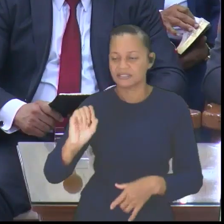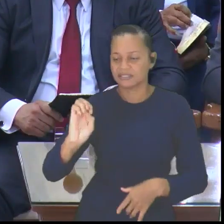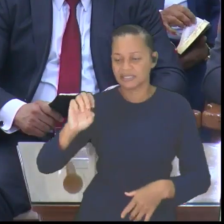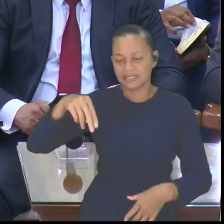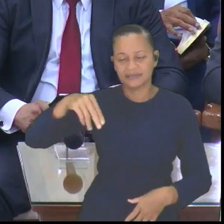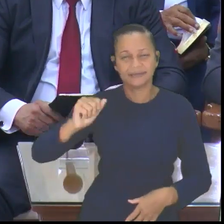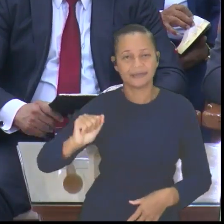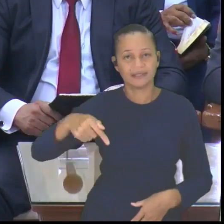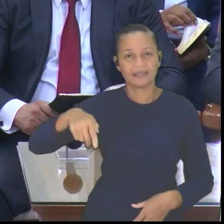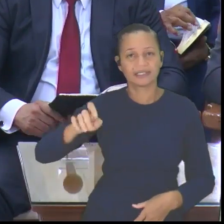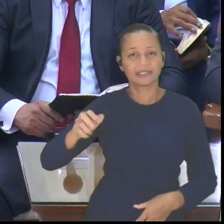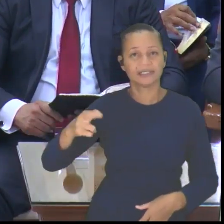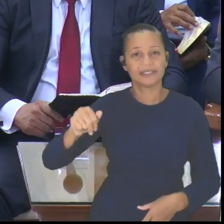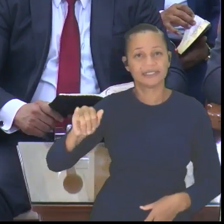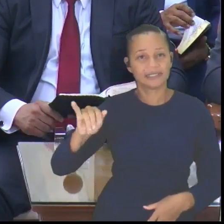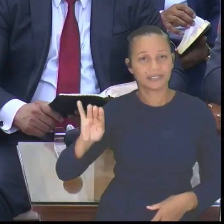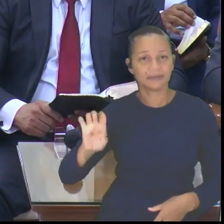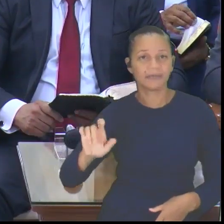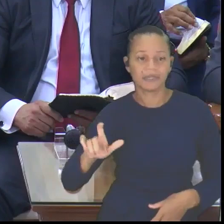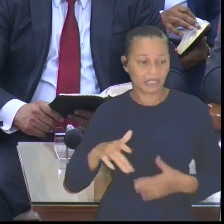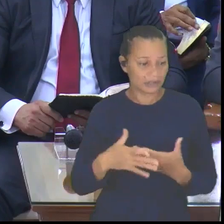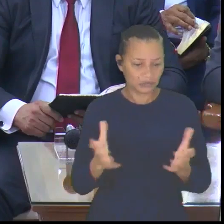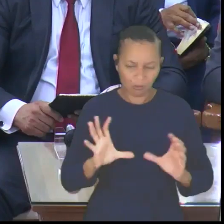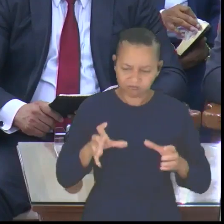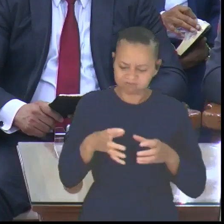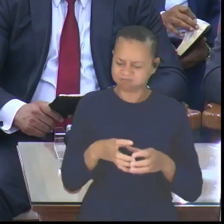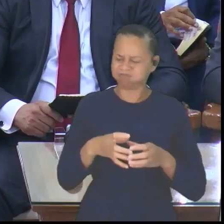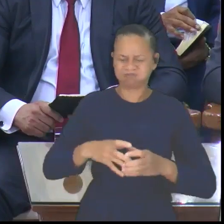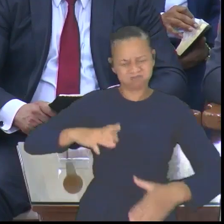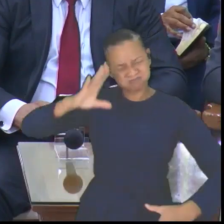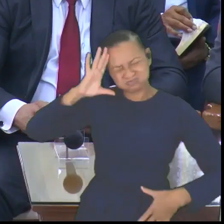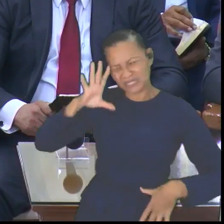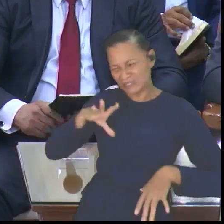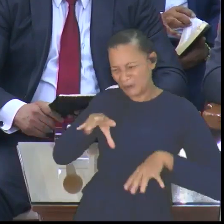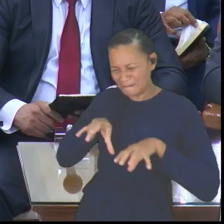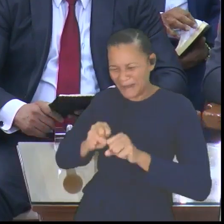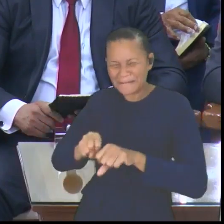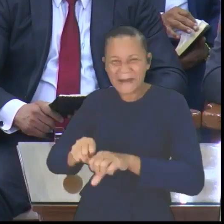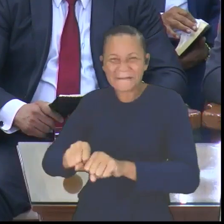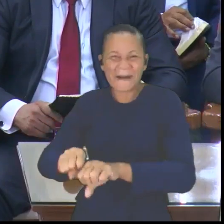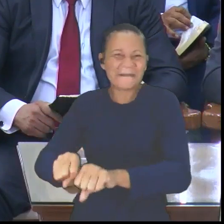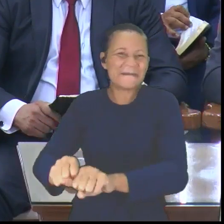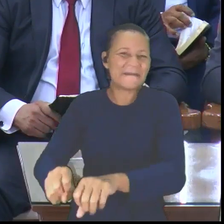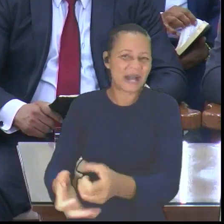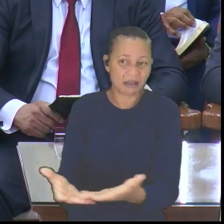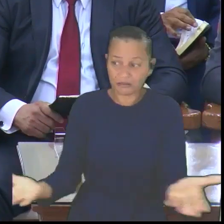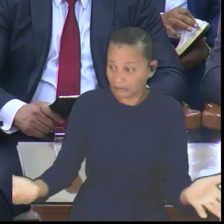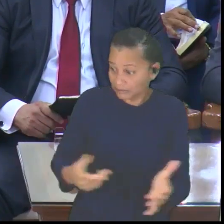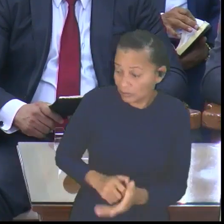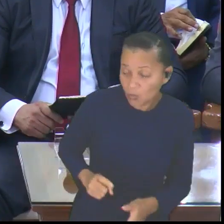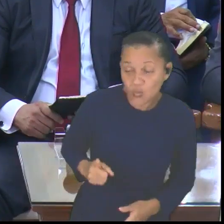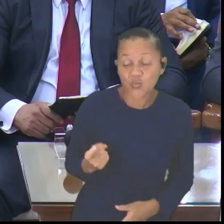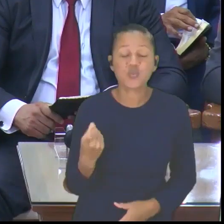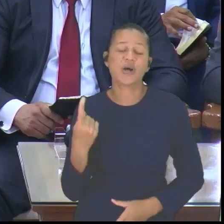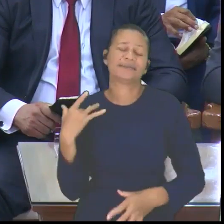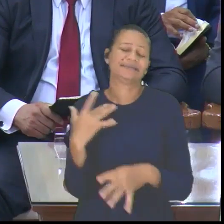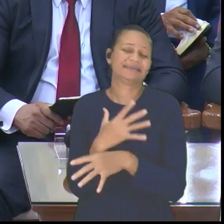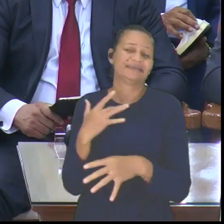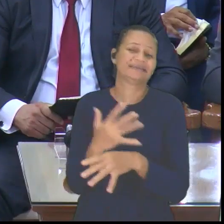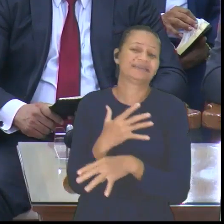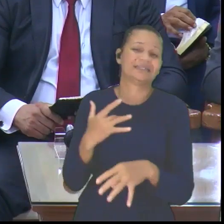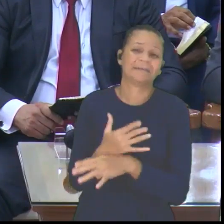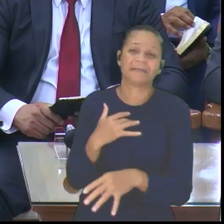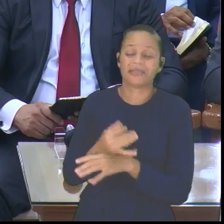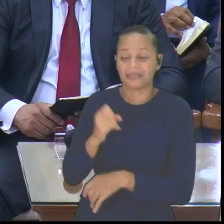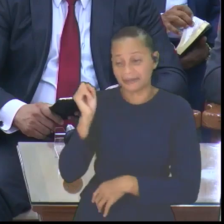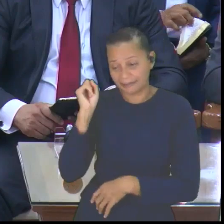Um grande exército, ele já tinha tomado várias cidades fortificadas de Judá, inclusive uma das cidades mais difíceis de invadir,